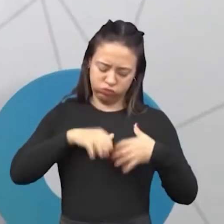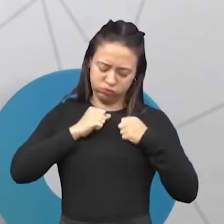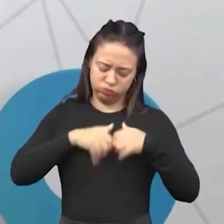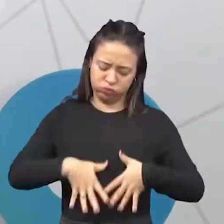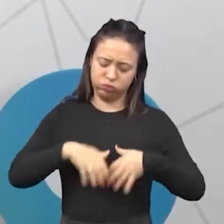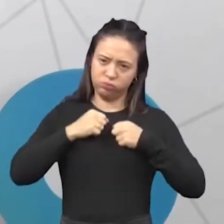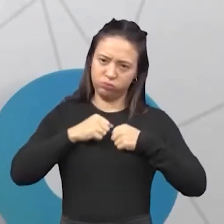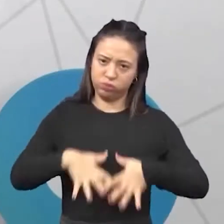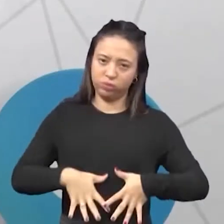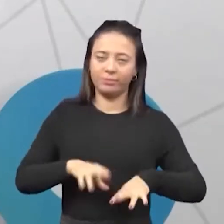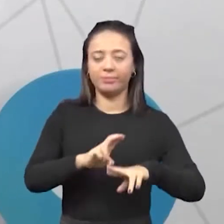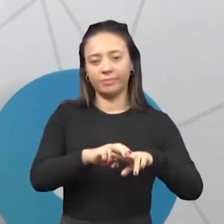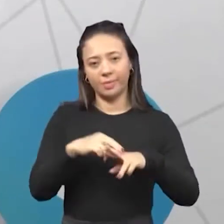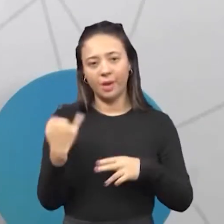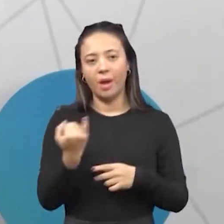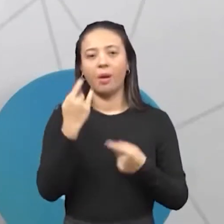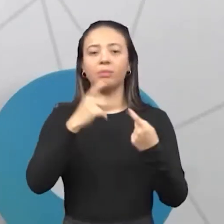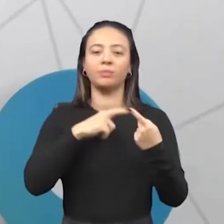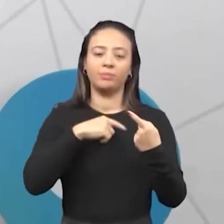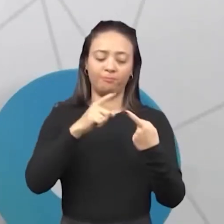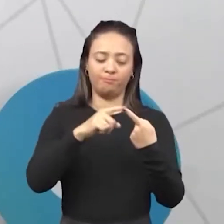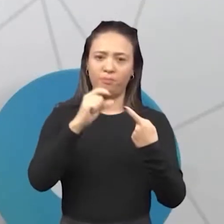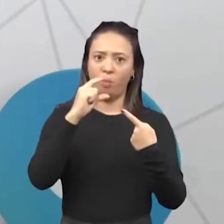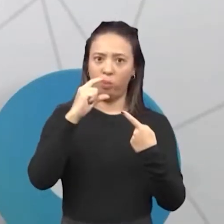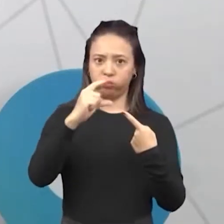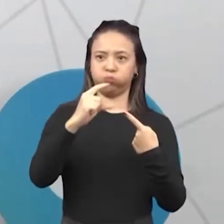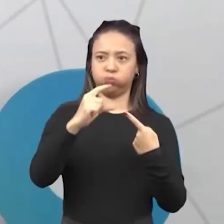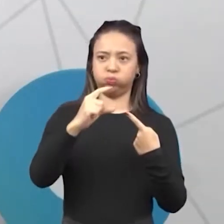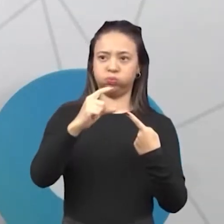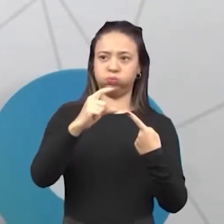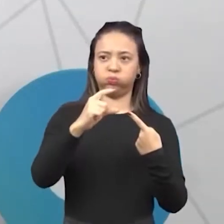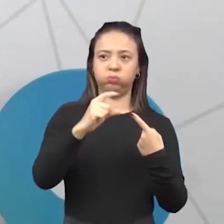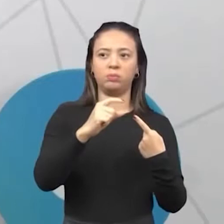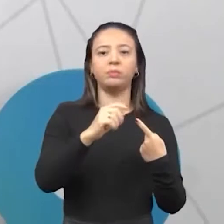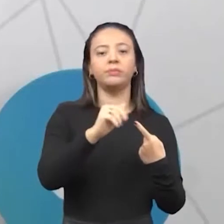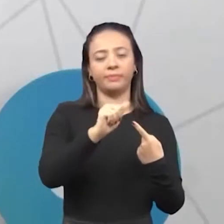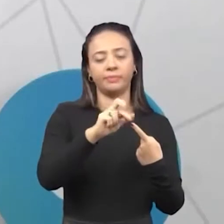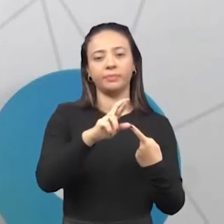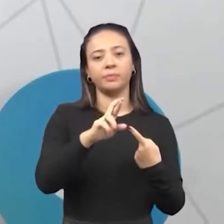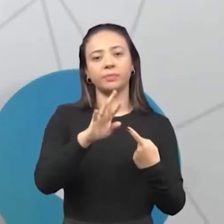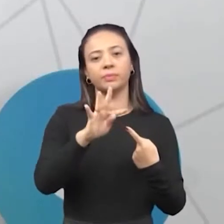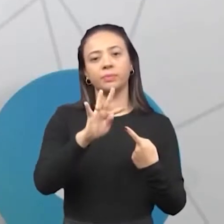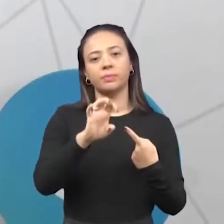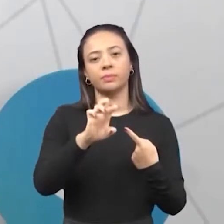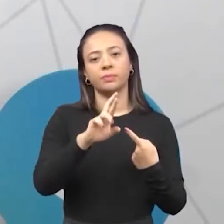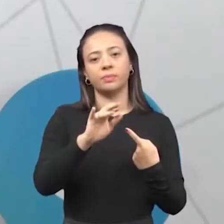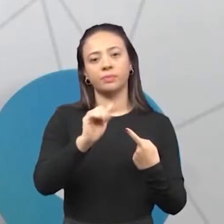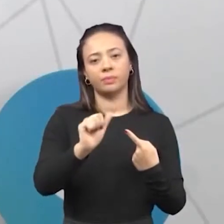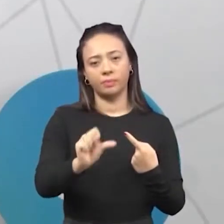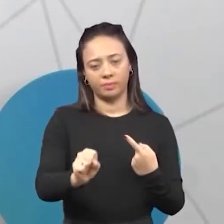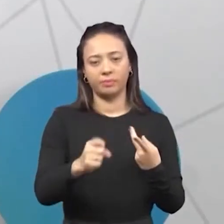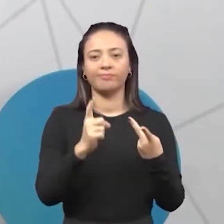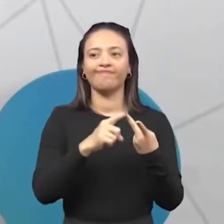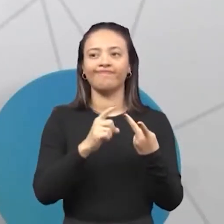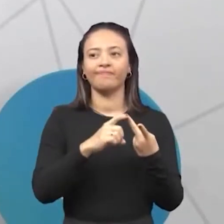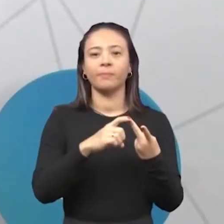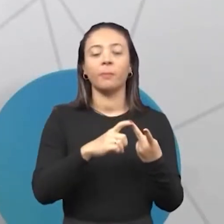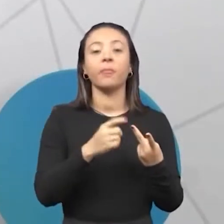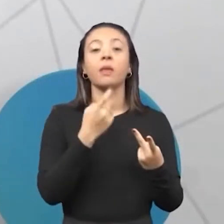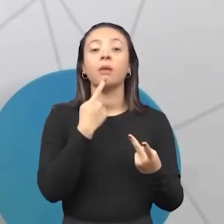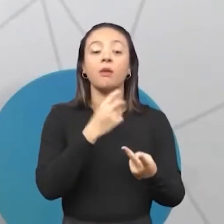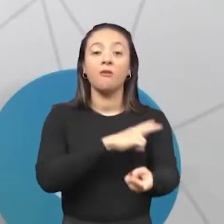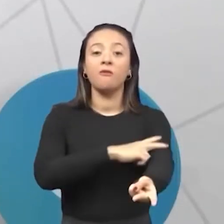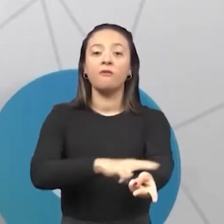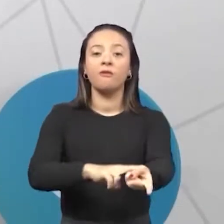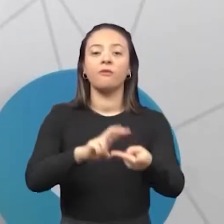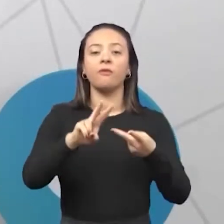maior, requer o suporte de uma pressão maior. Por isso, ele tem essa espessura maior da parede. A veia, ela tem